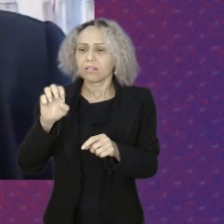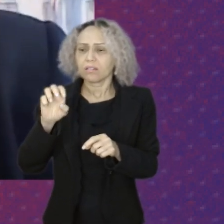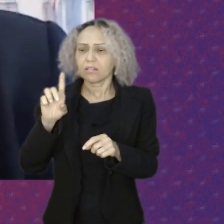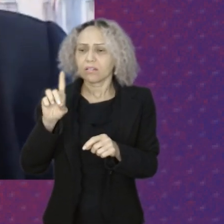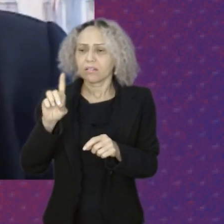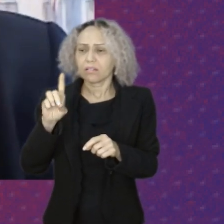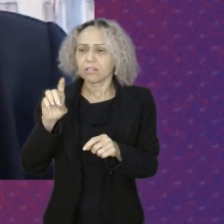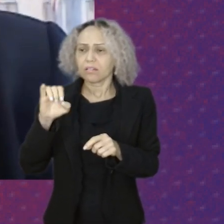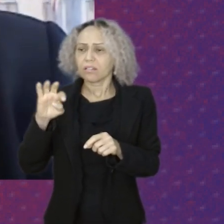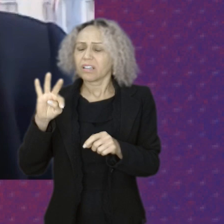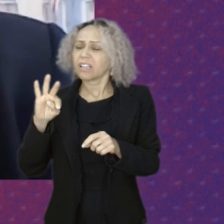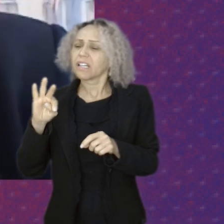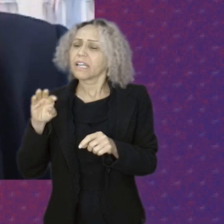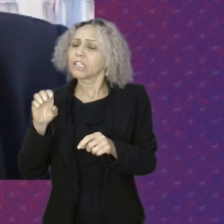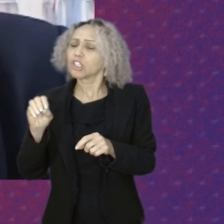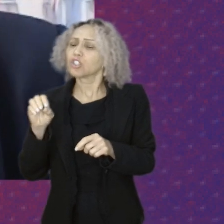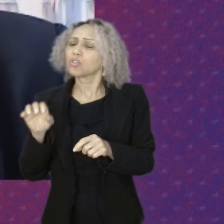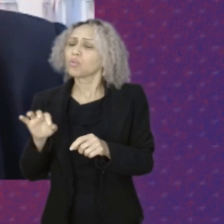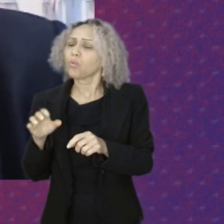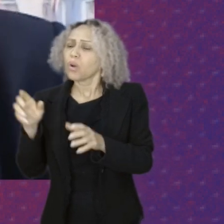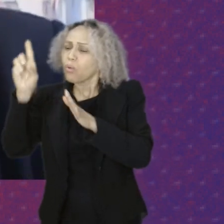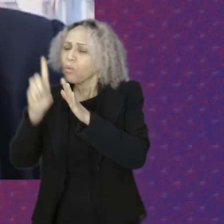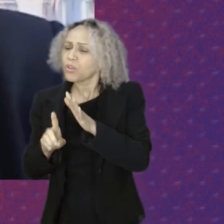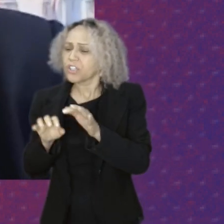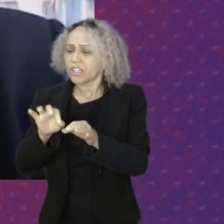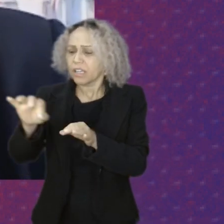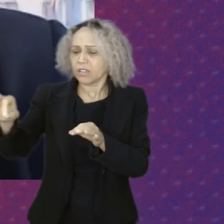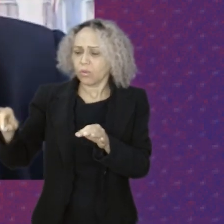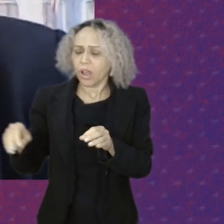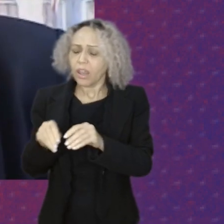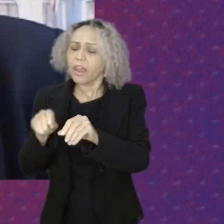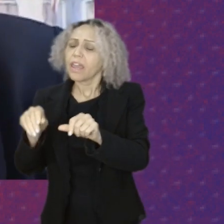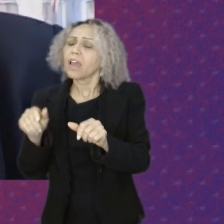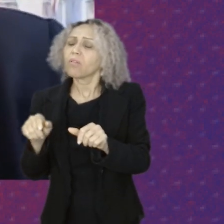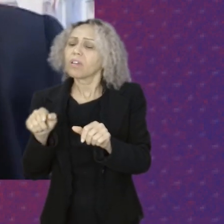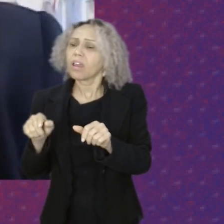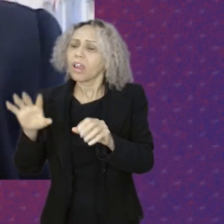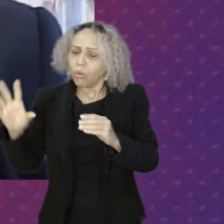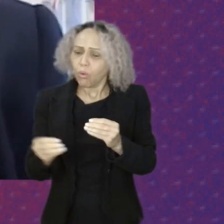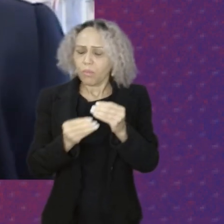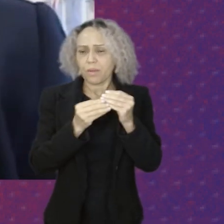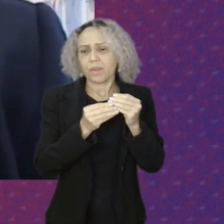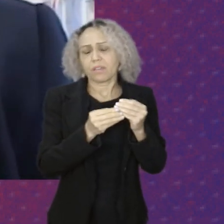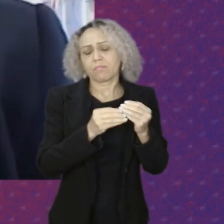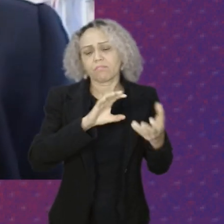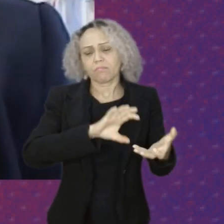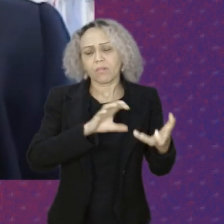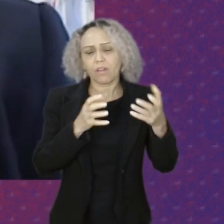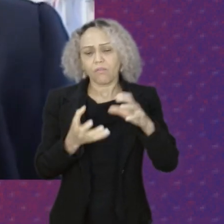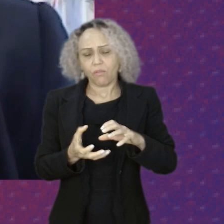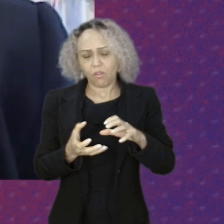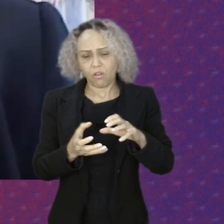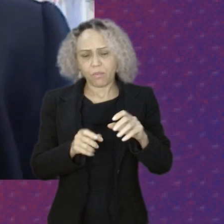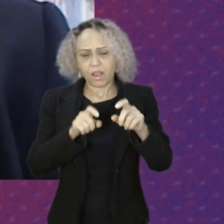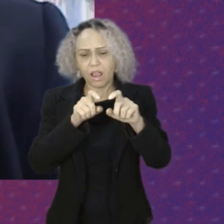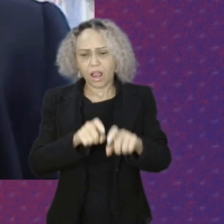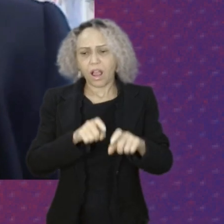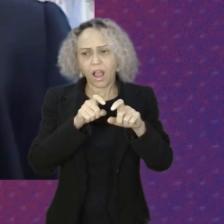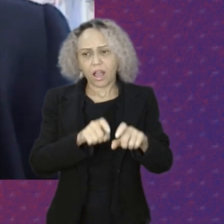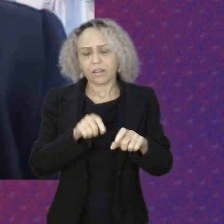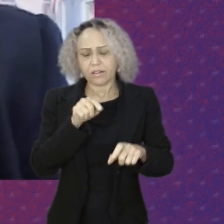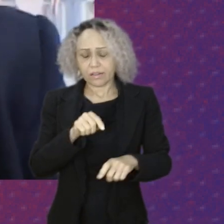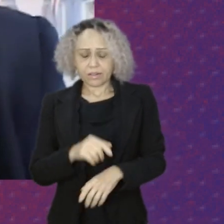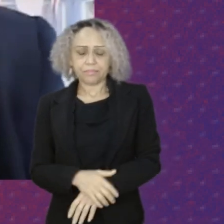complemento da reforma agrária. Isso tudo garantido pela lei em nosso país. E aí, como nós acessarmos